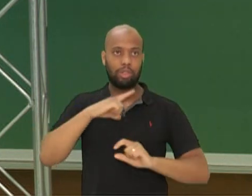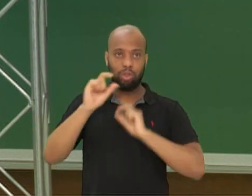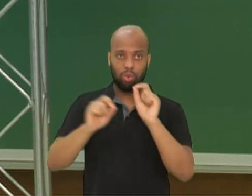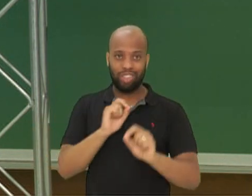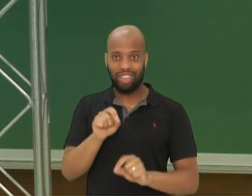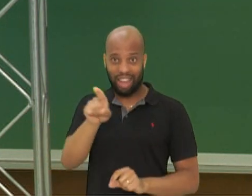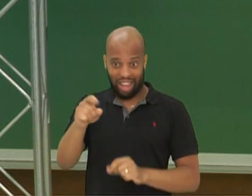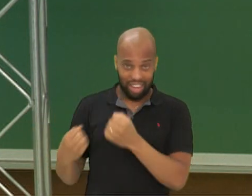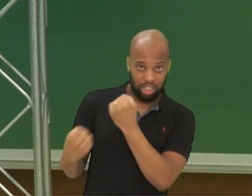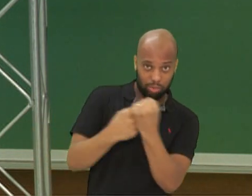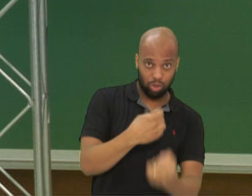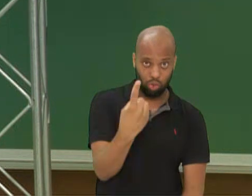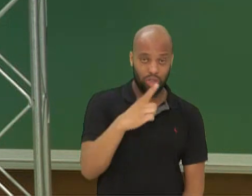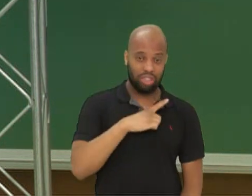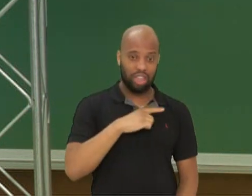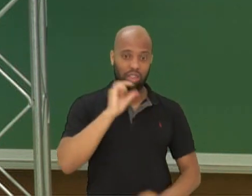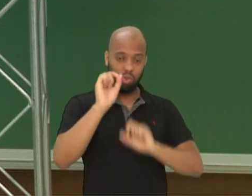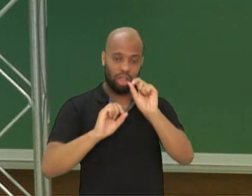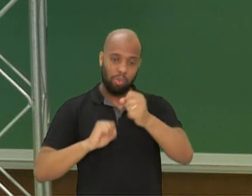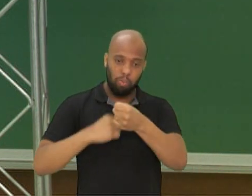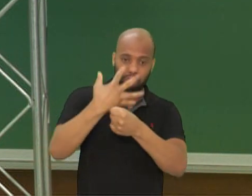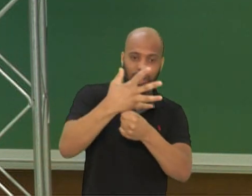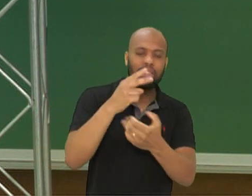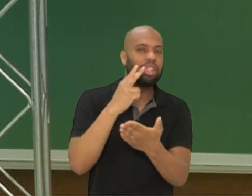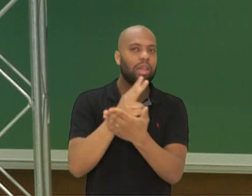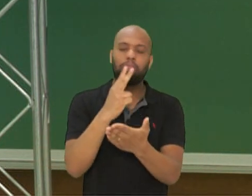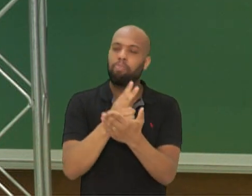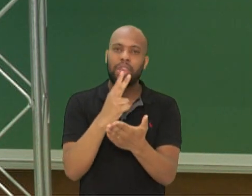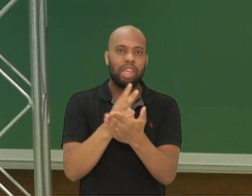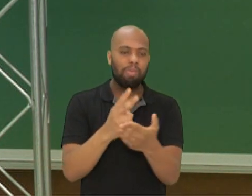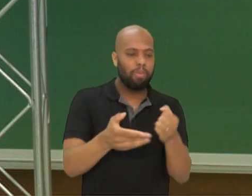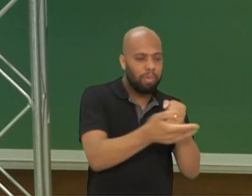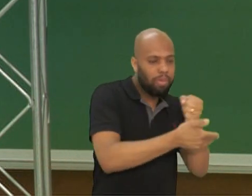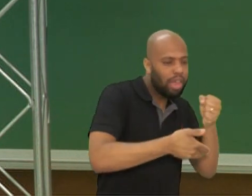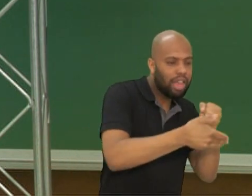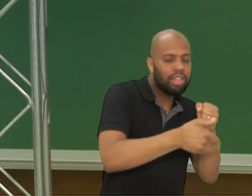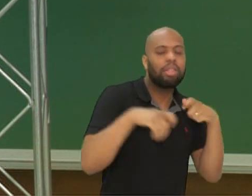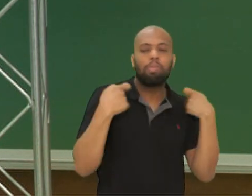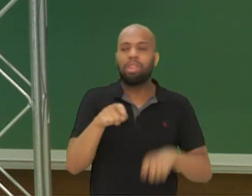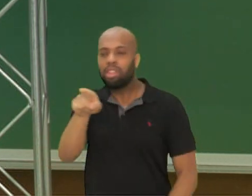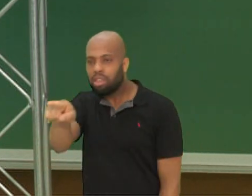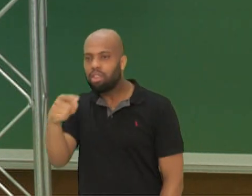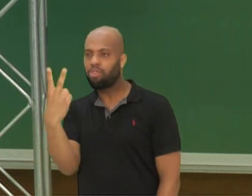aplicando a propriedade. Uns minutinhos para você fazer. E a gente volta corrigindo juntos.